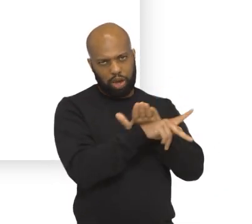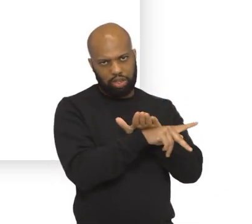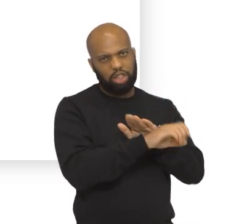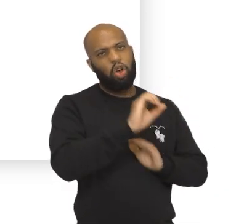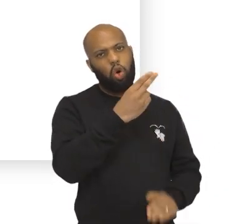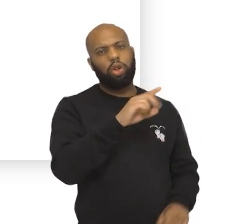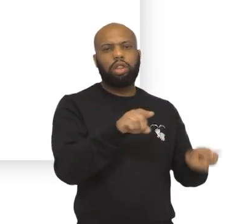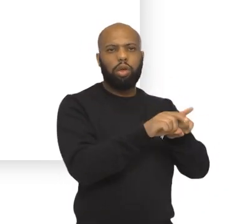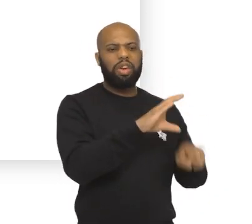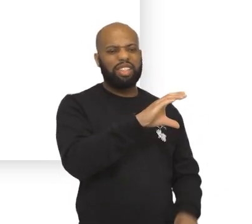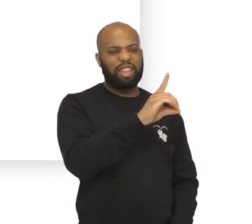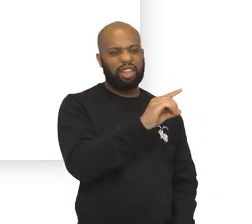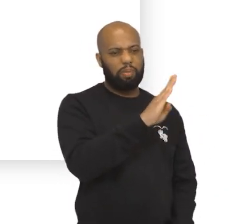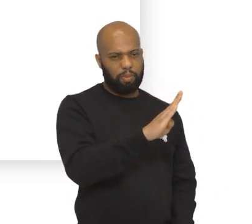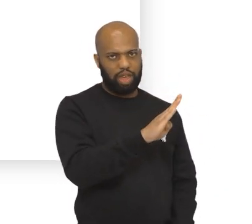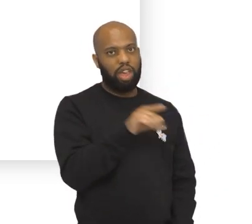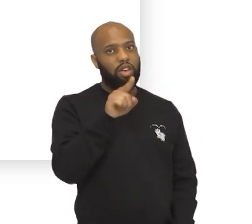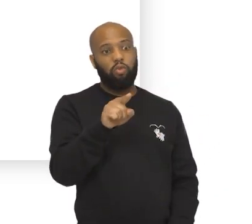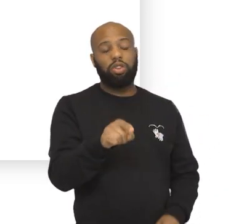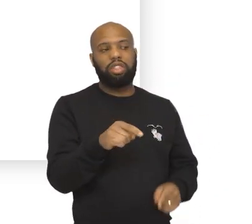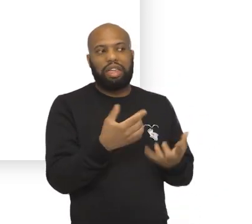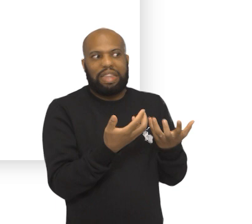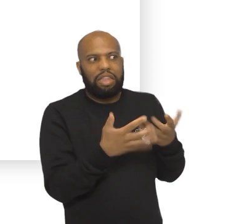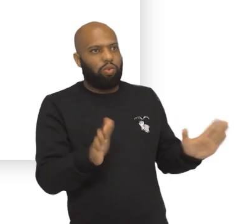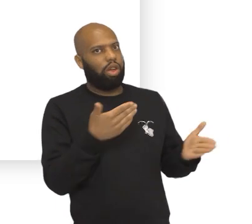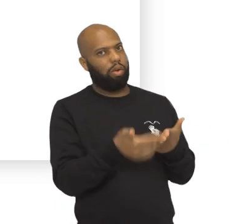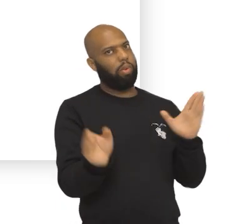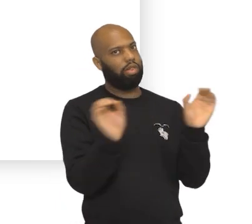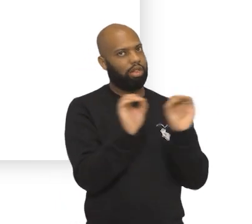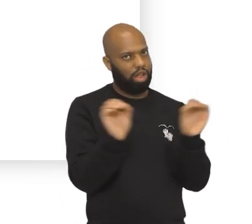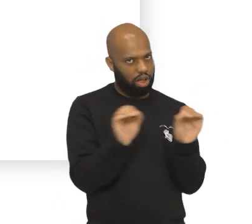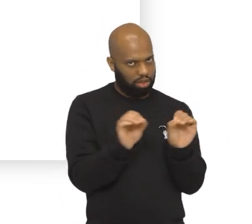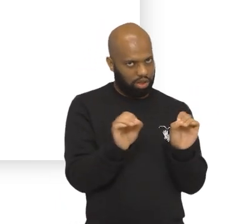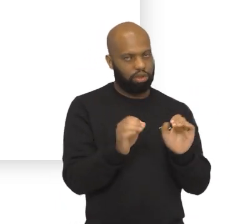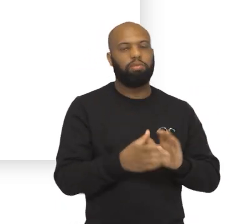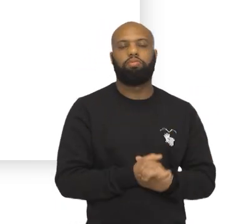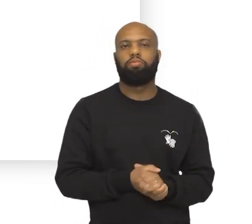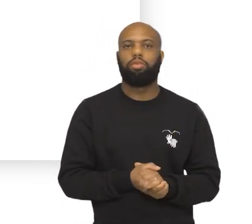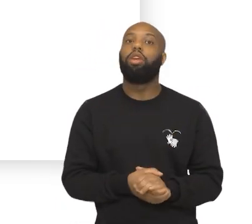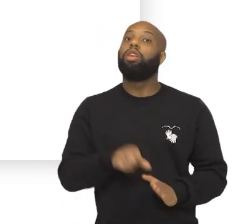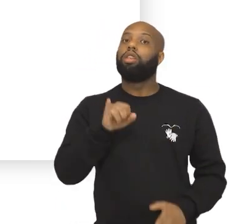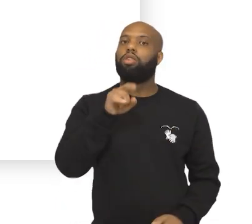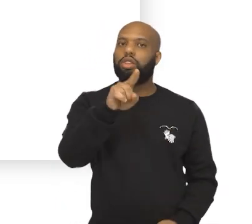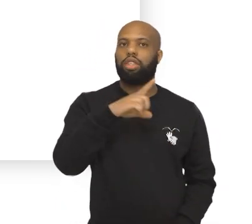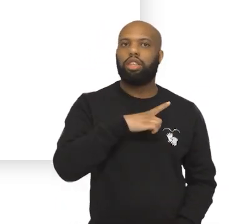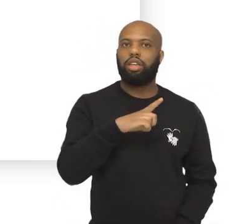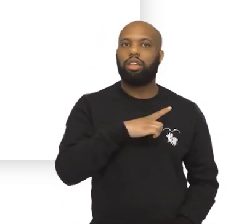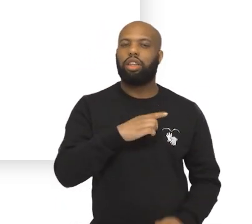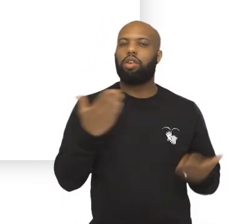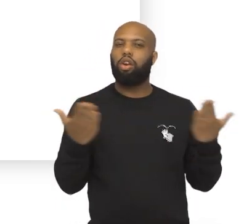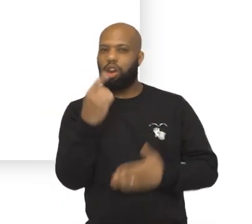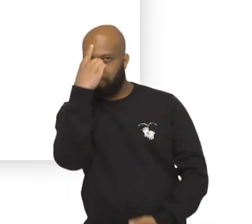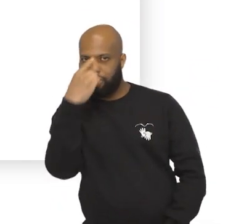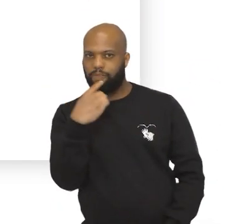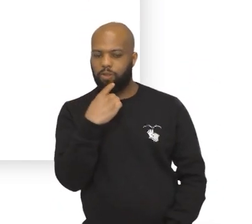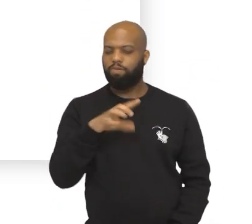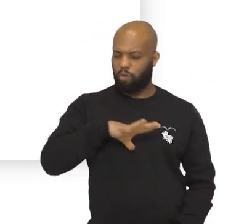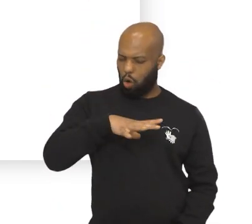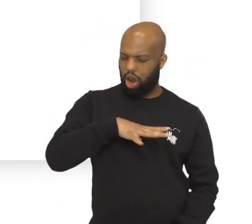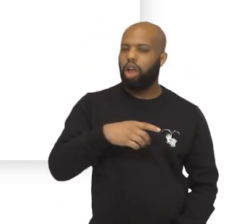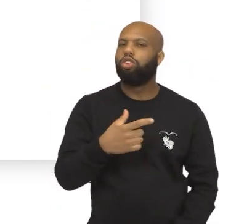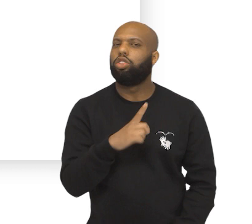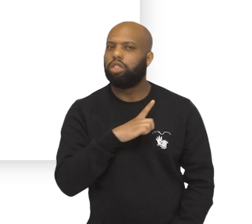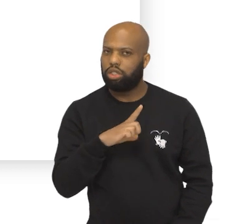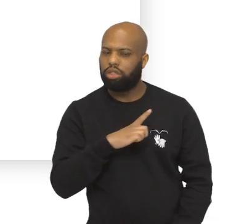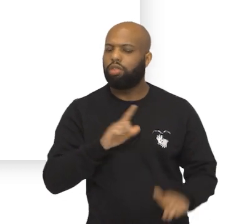ou os cdbs sua vantagem está em ser menos tolerância para perdas e falta de liquidez se